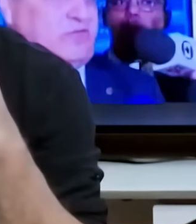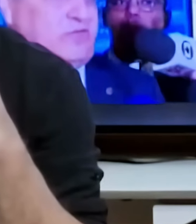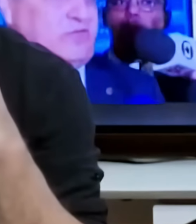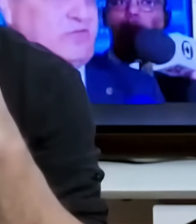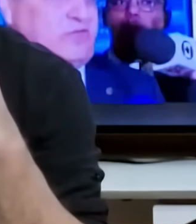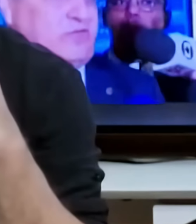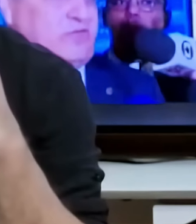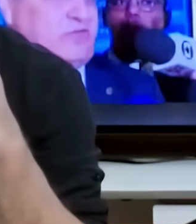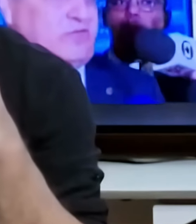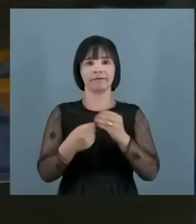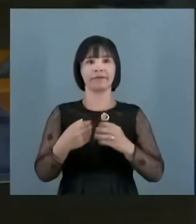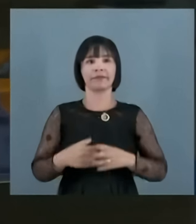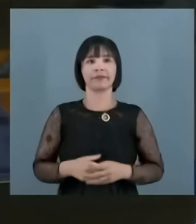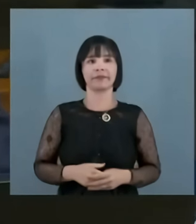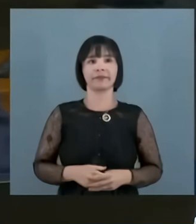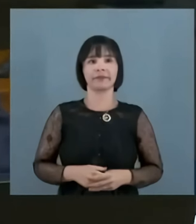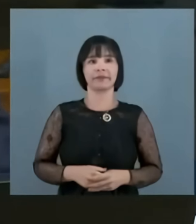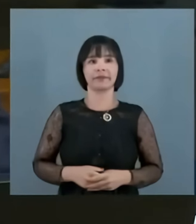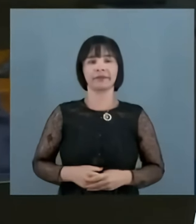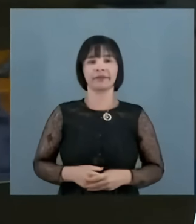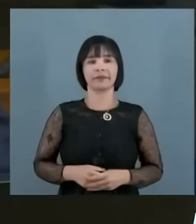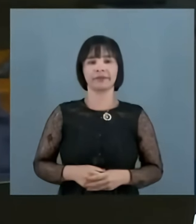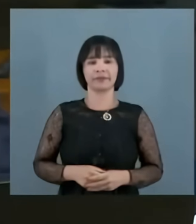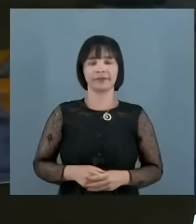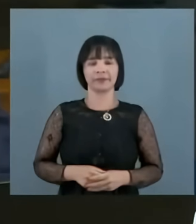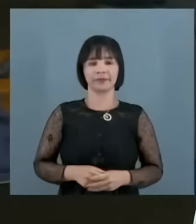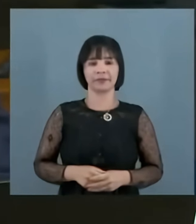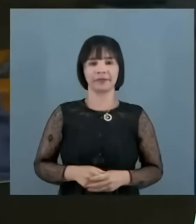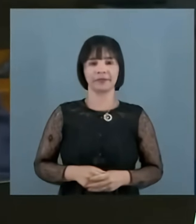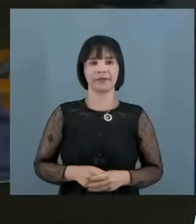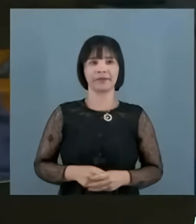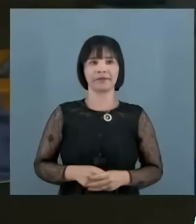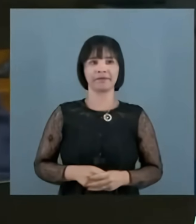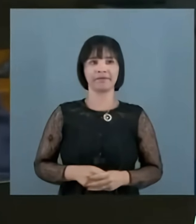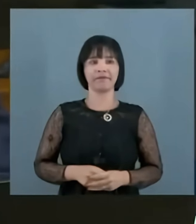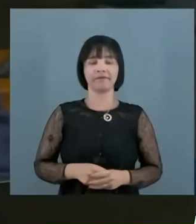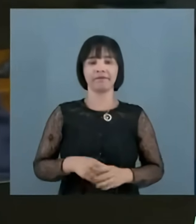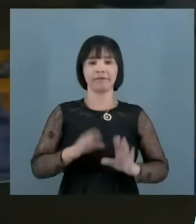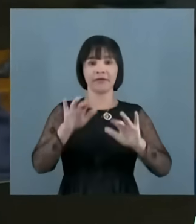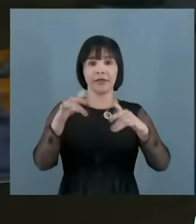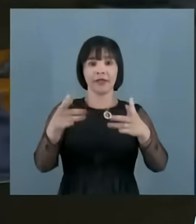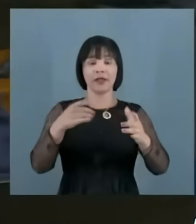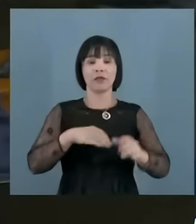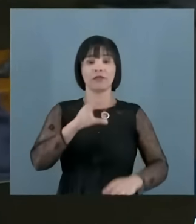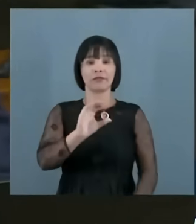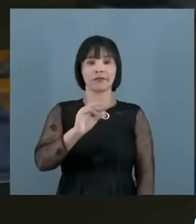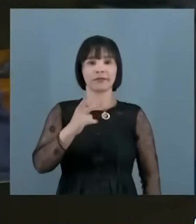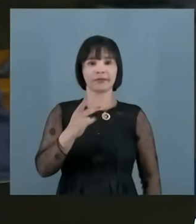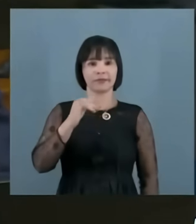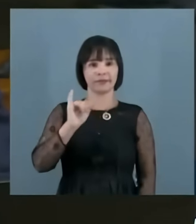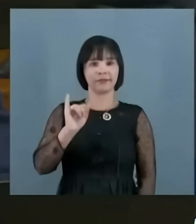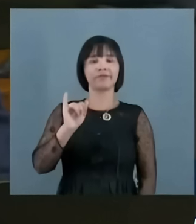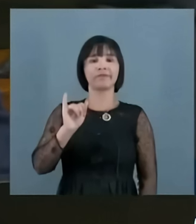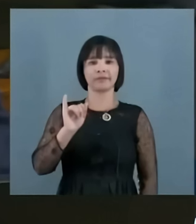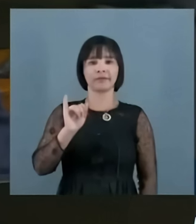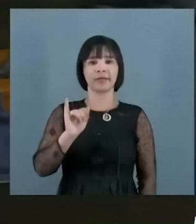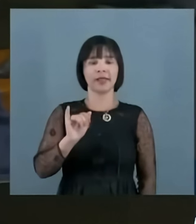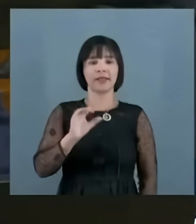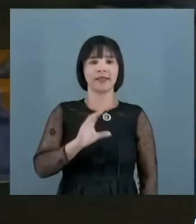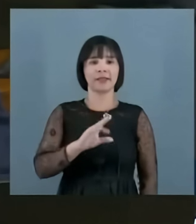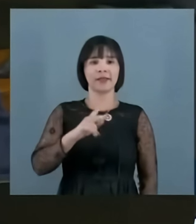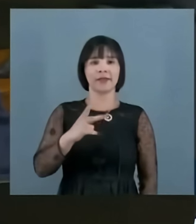Magno Malta. Pois não, senador. Nessa matéria CPI,